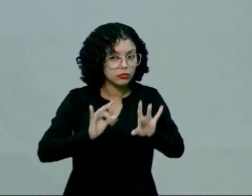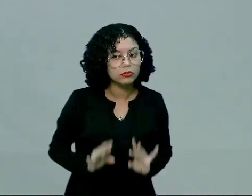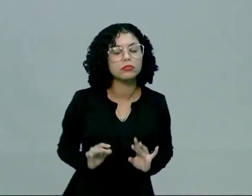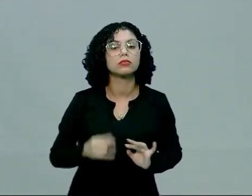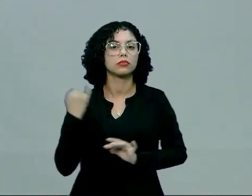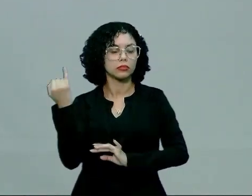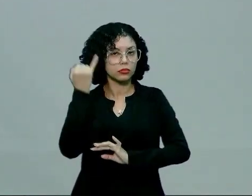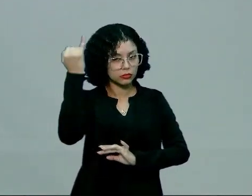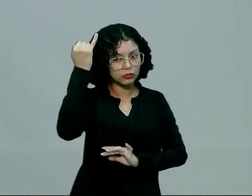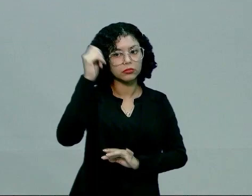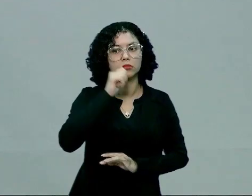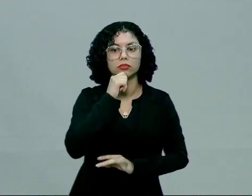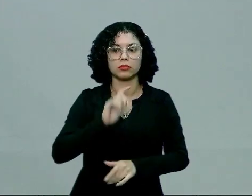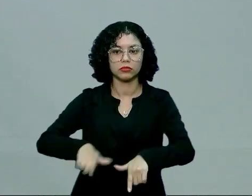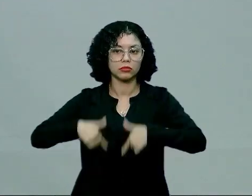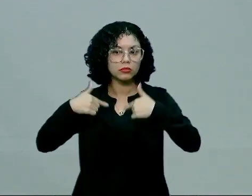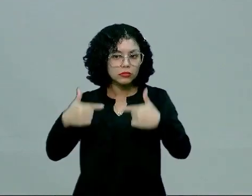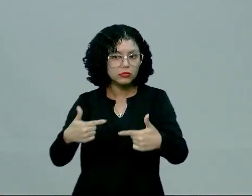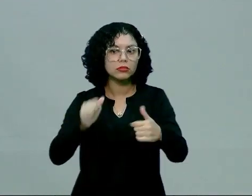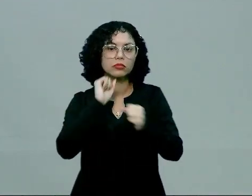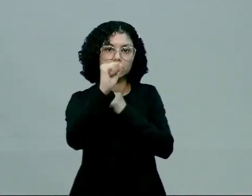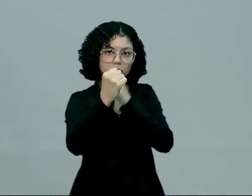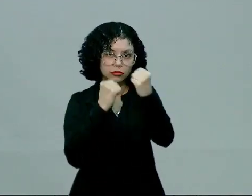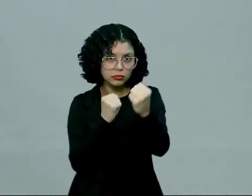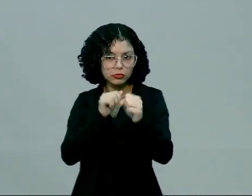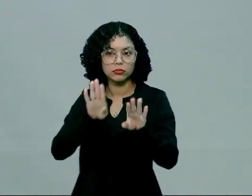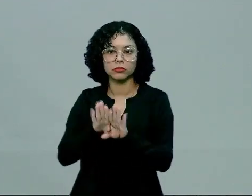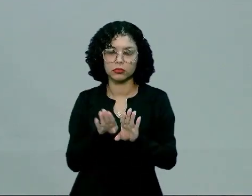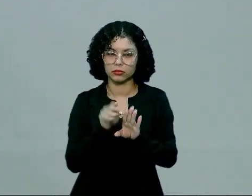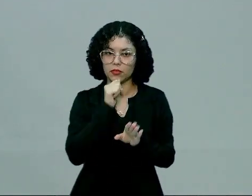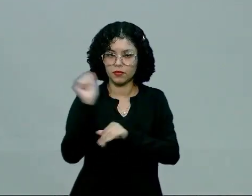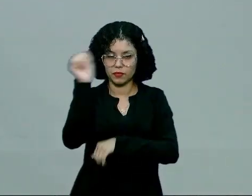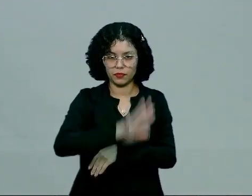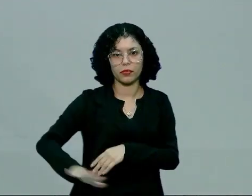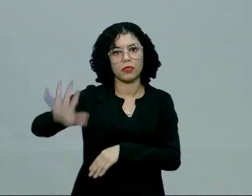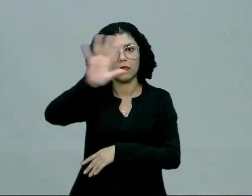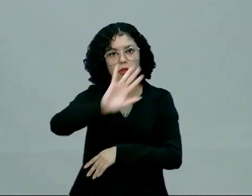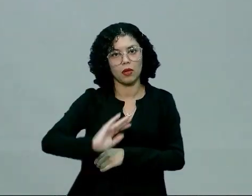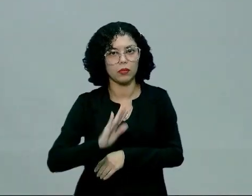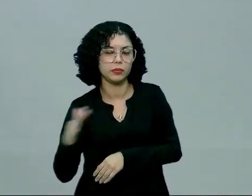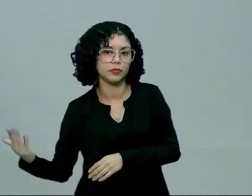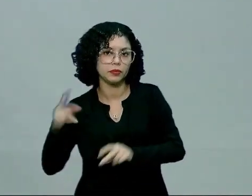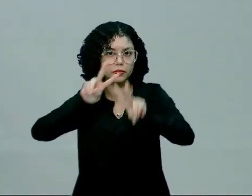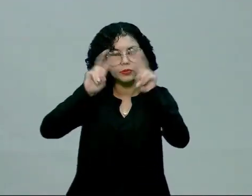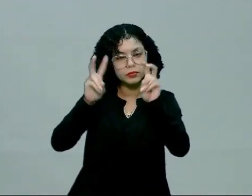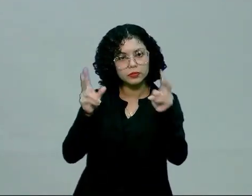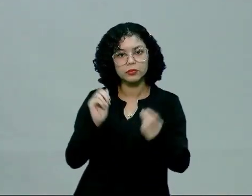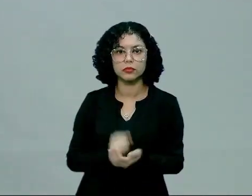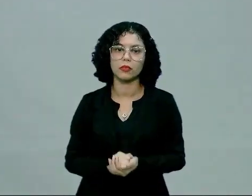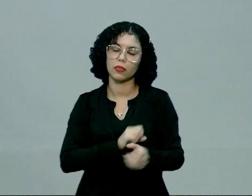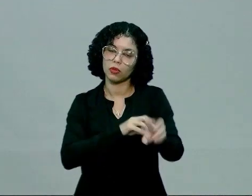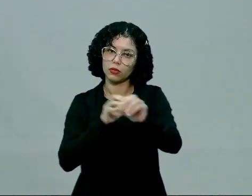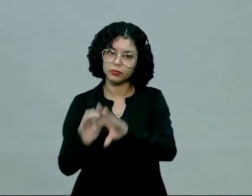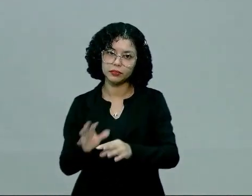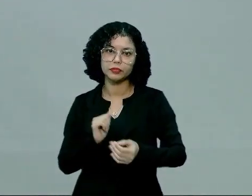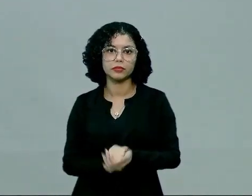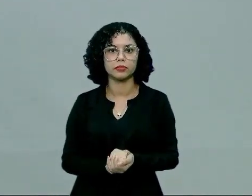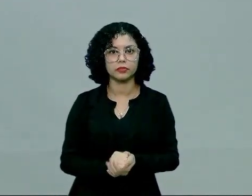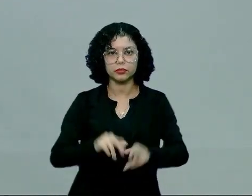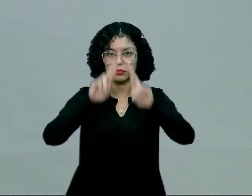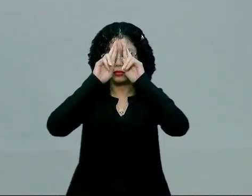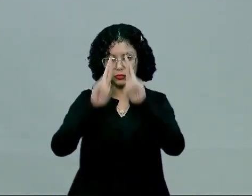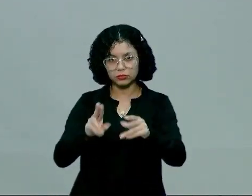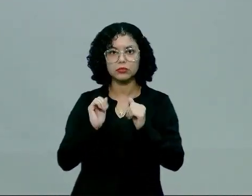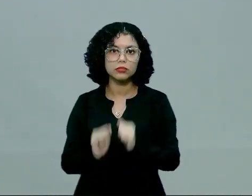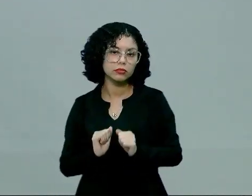né os fundamentos das lutas das diversas lutas mas de forma geral quando a gente a gente tem essa abordagem educativa é uma questão de